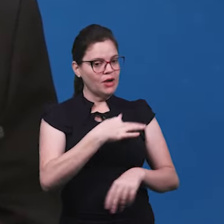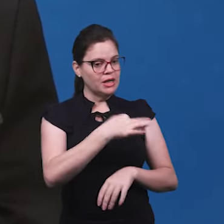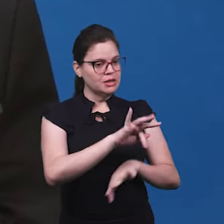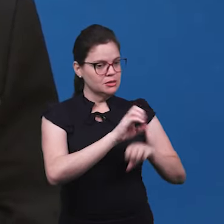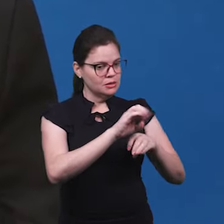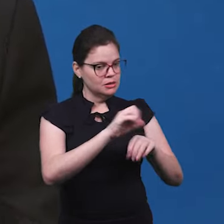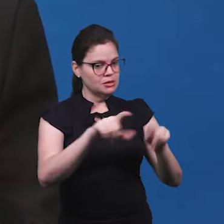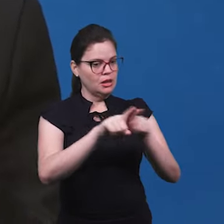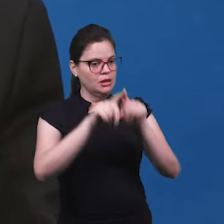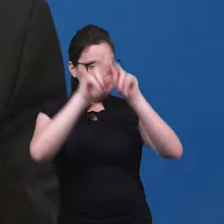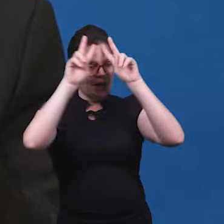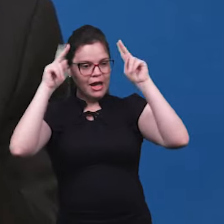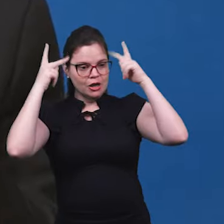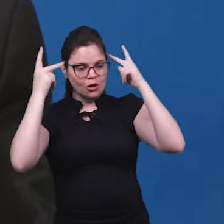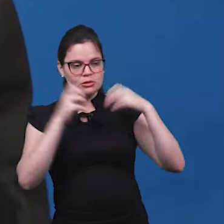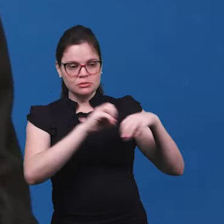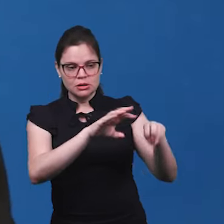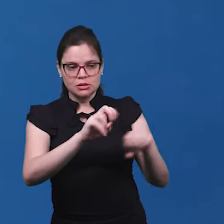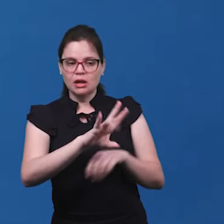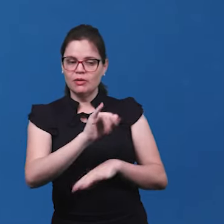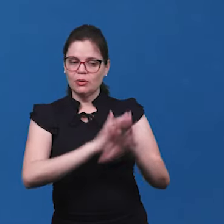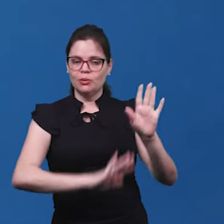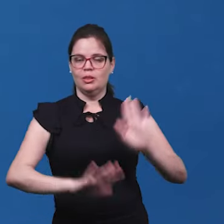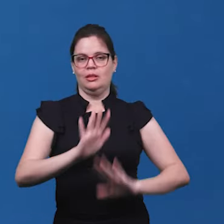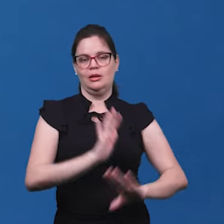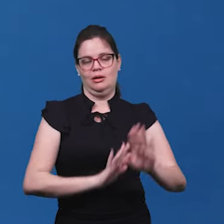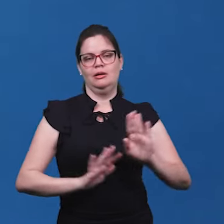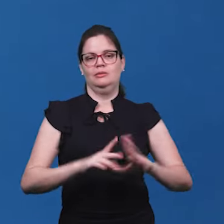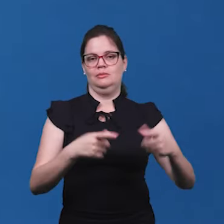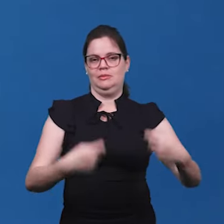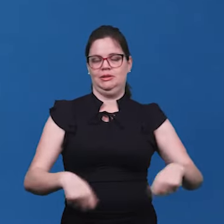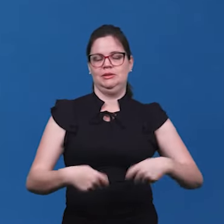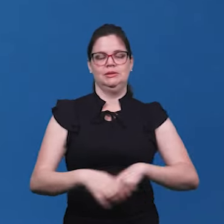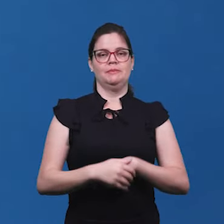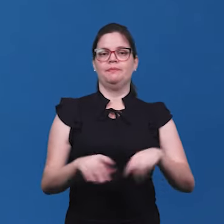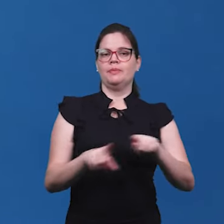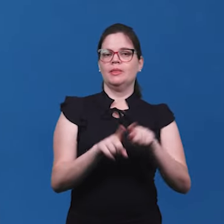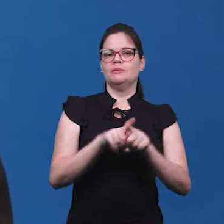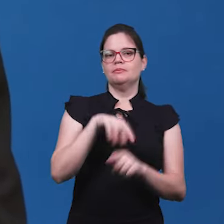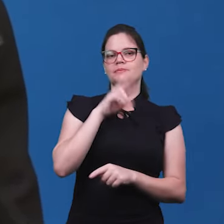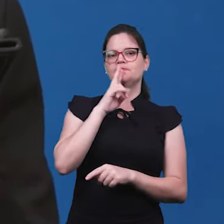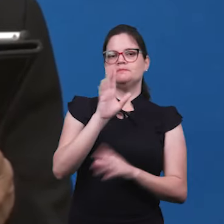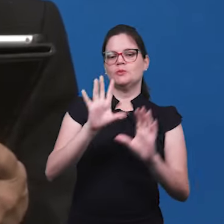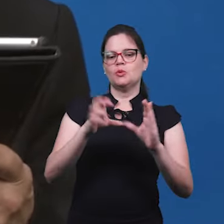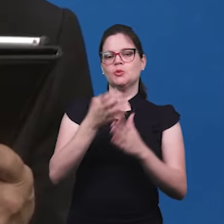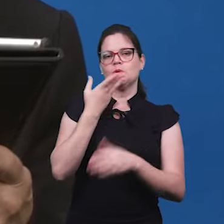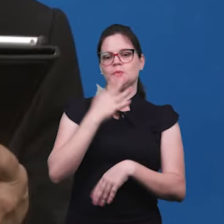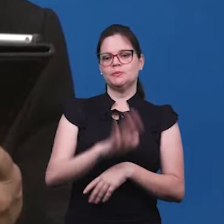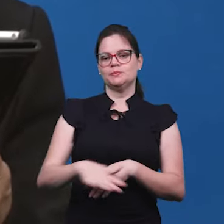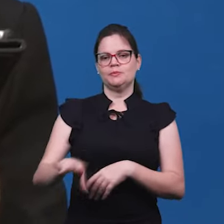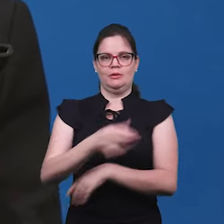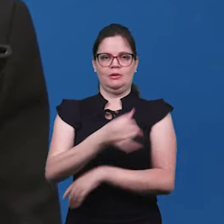de Herodes. A resposta também das nossas crianças lá do Rio de Janeiro, que maravilha, né? Não são ensinos do Senhor, ou seja,